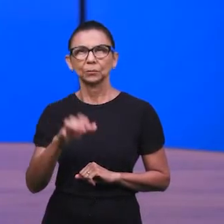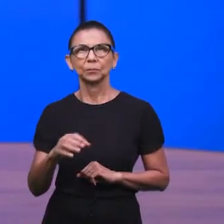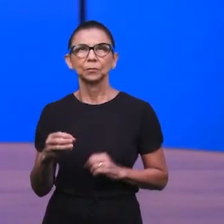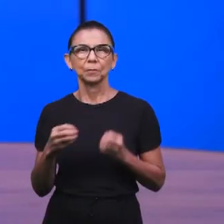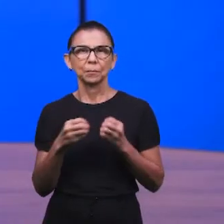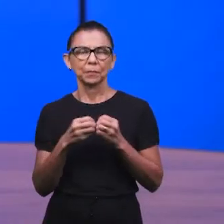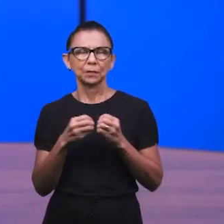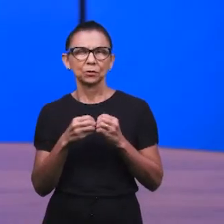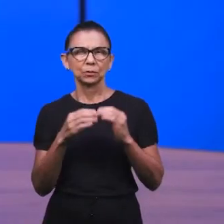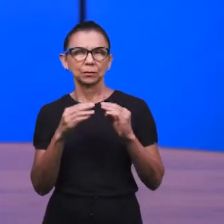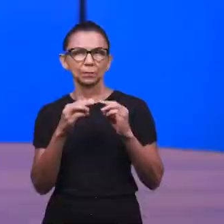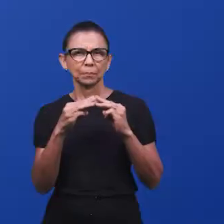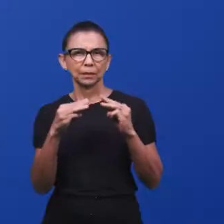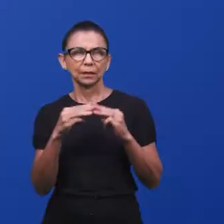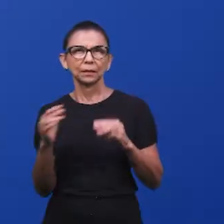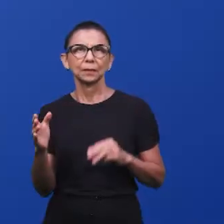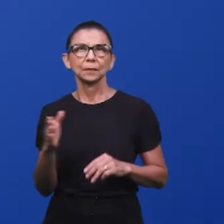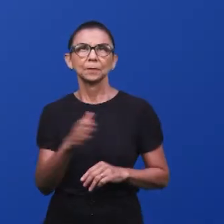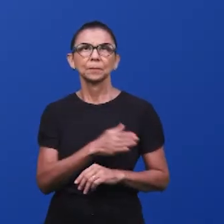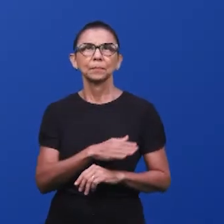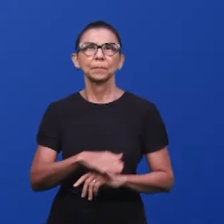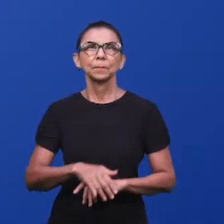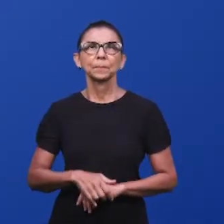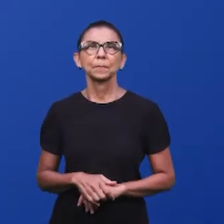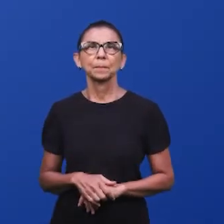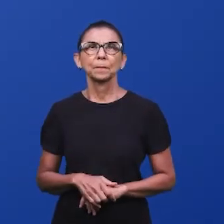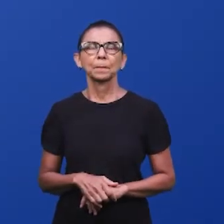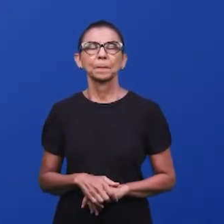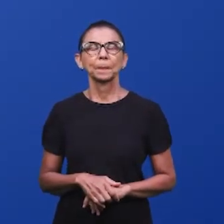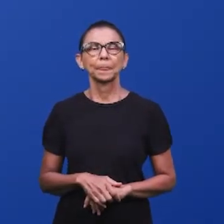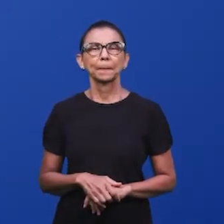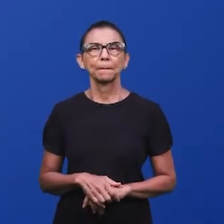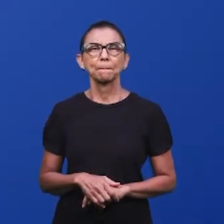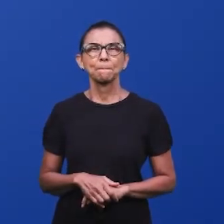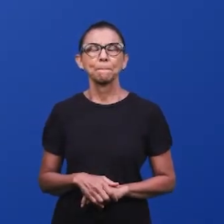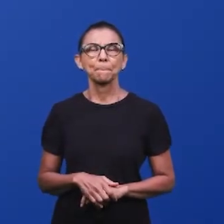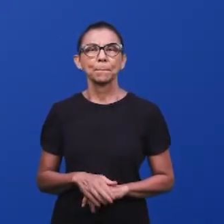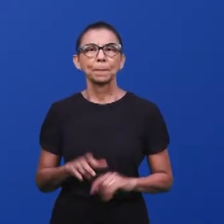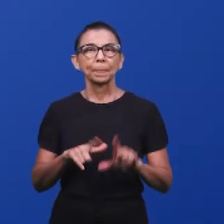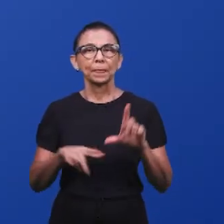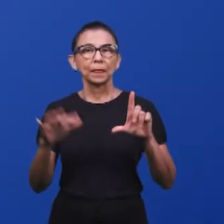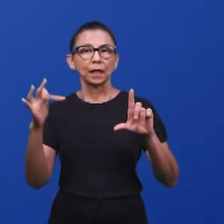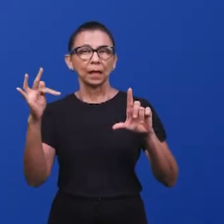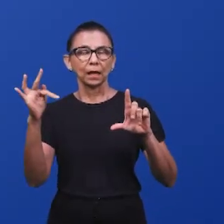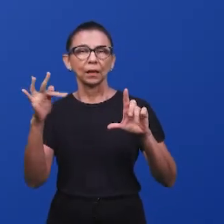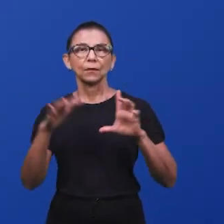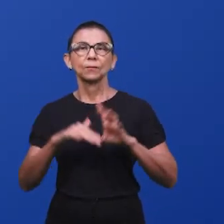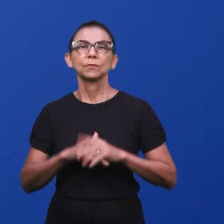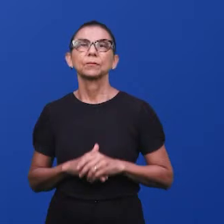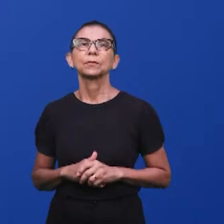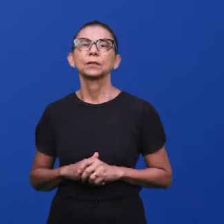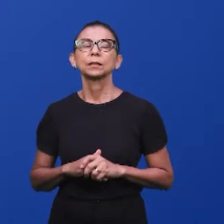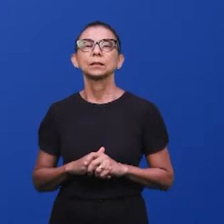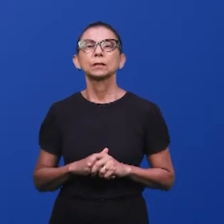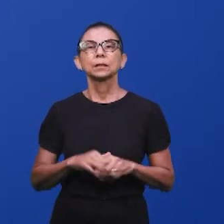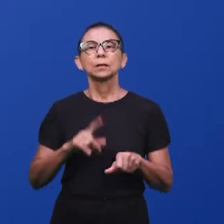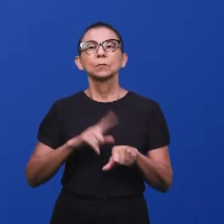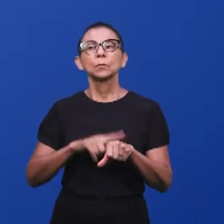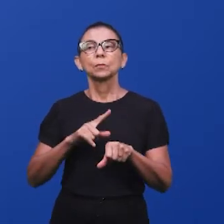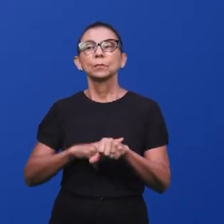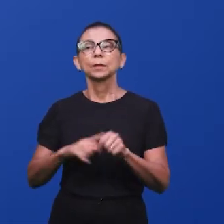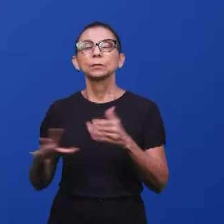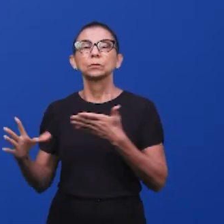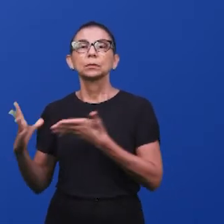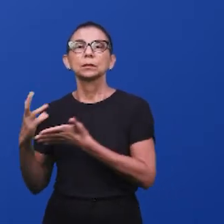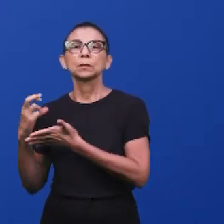vez, Gabriel. A paz do Senhor Jesus. Paz do Senhor Jesus, meus irmãos. Estarei respondendo a pergunta número 1 dessa semana DBD, a letra F. Fala